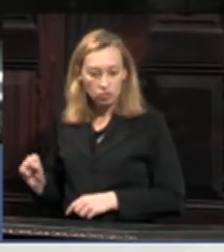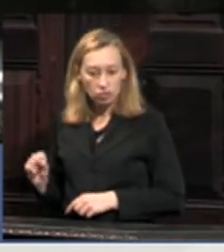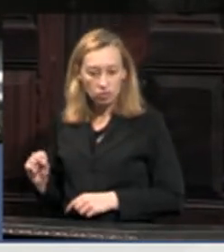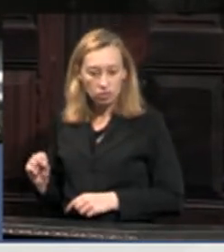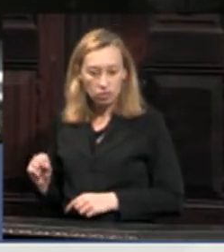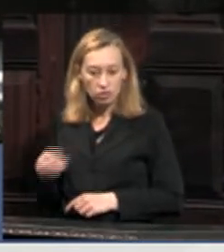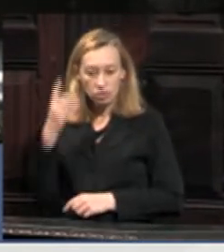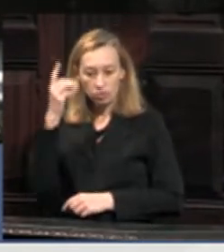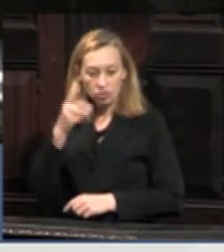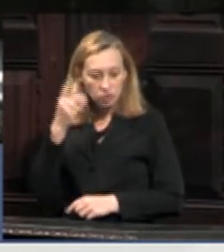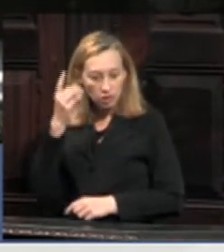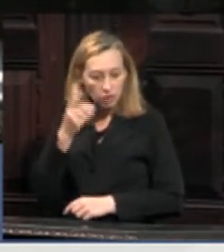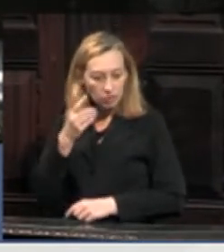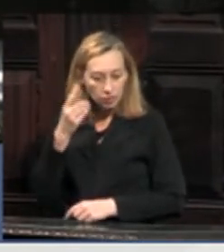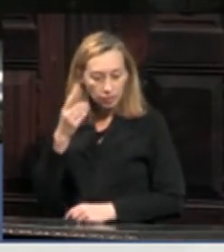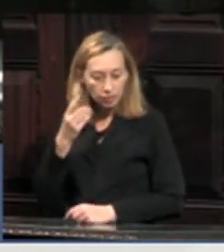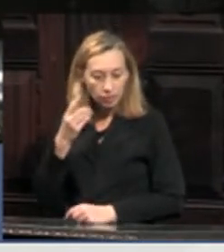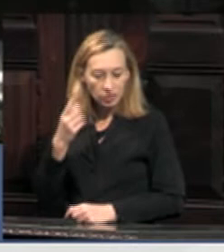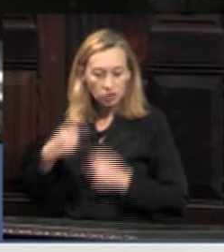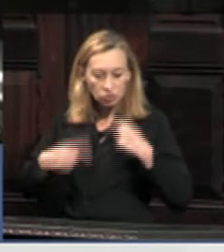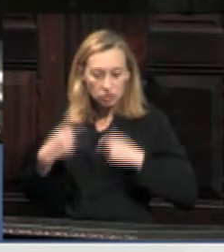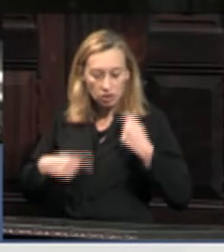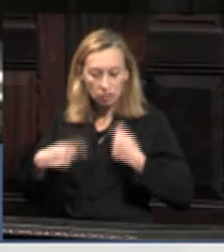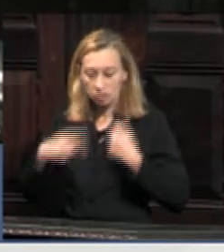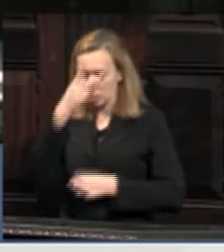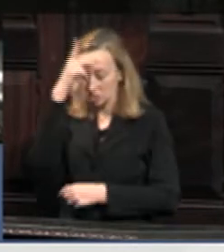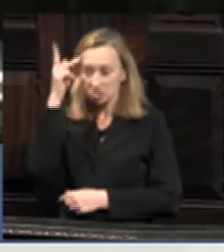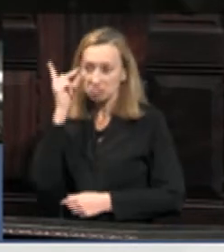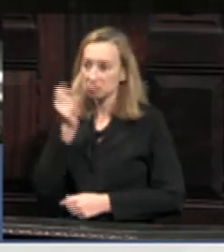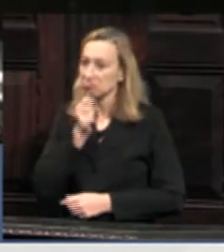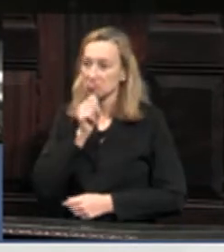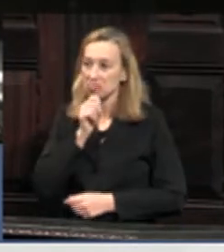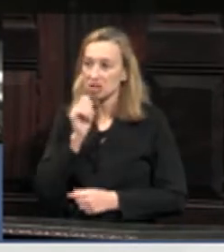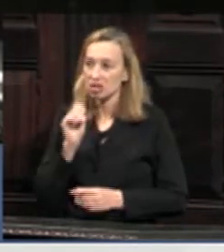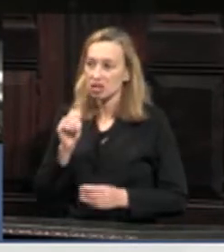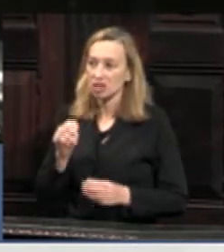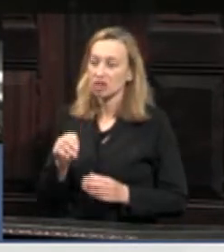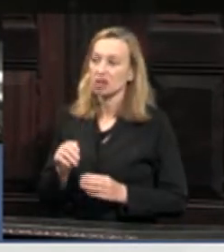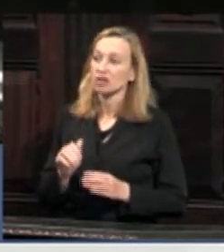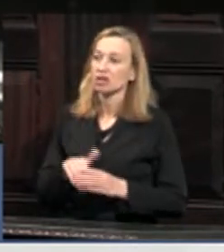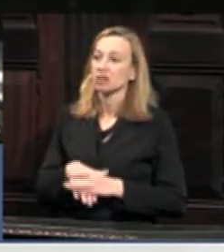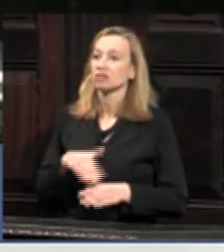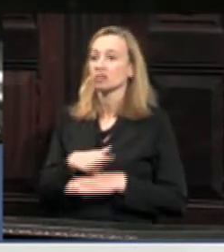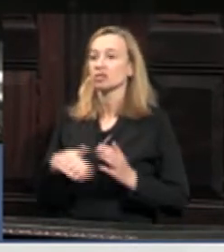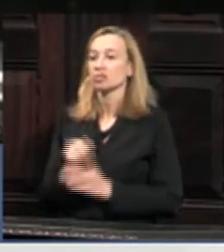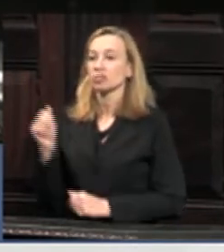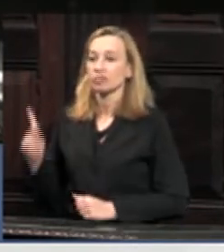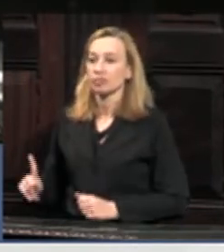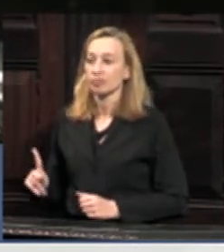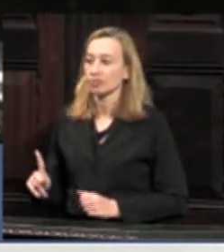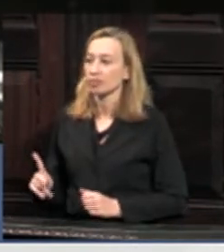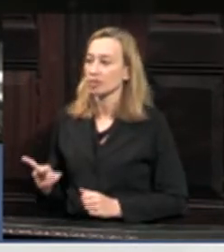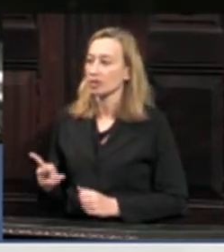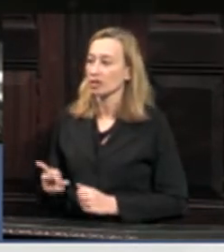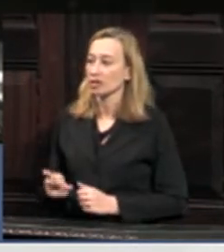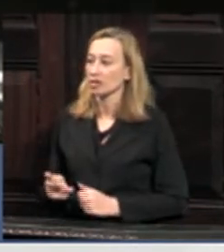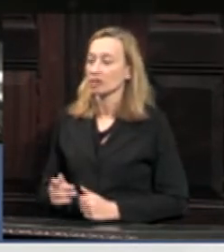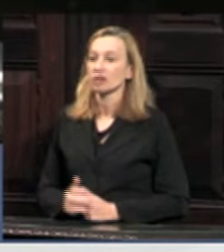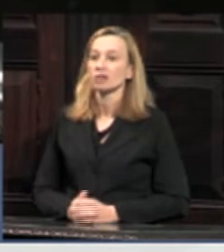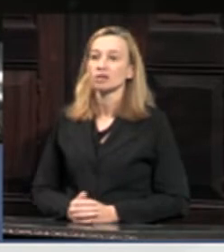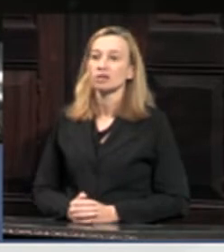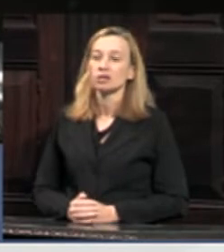Ramos. Em discussão. Não havendo quem queira discutir, em votação. Senhores que aprovam, permaneçam como estão. Aprovado. Vai a